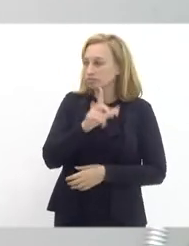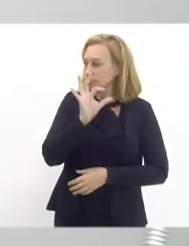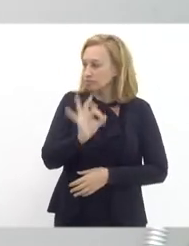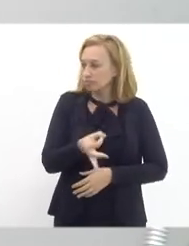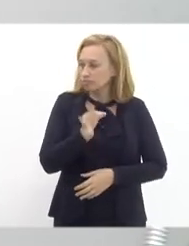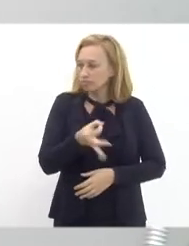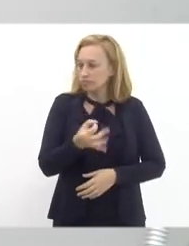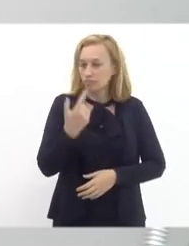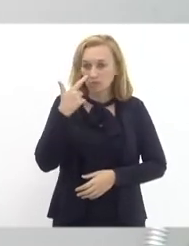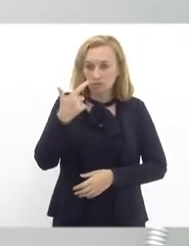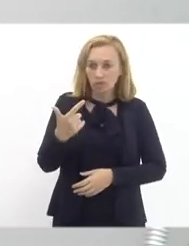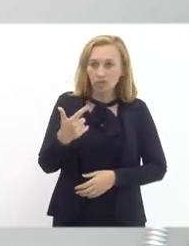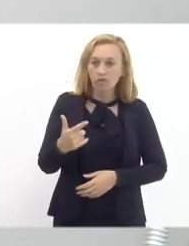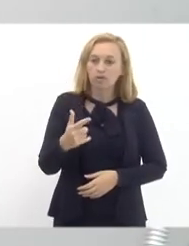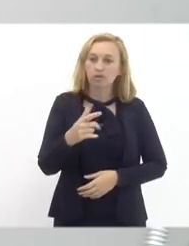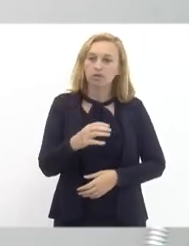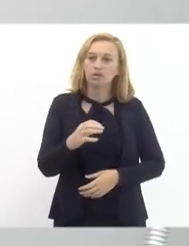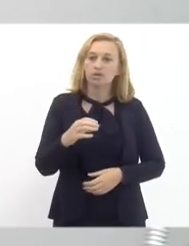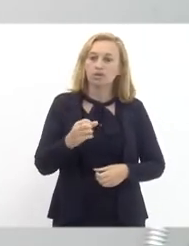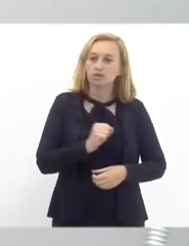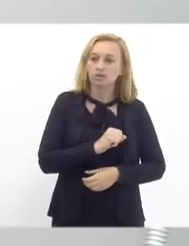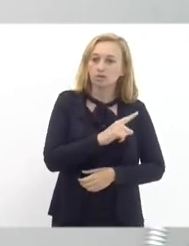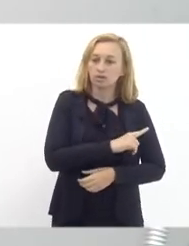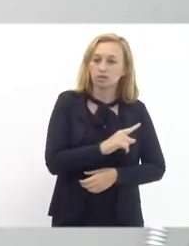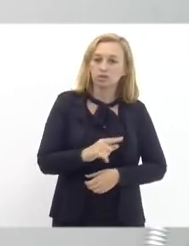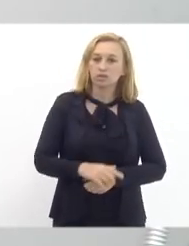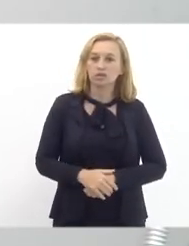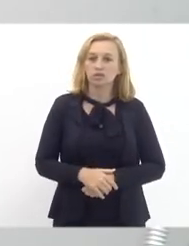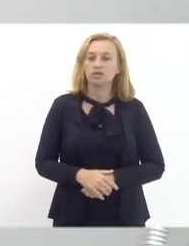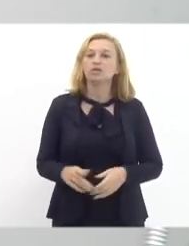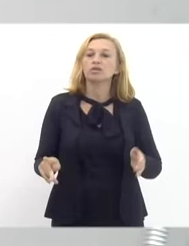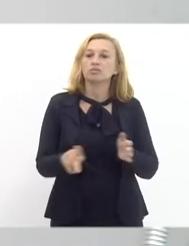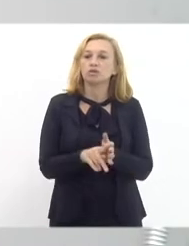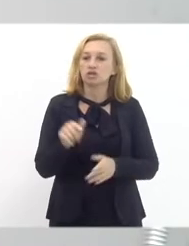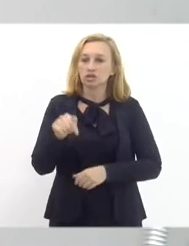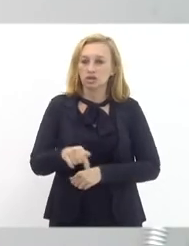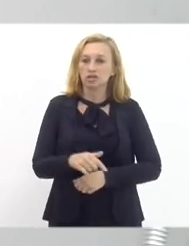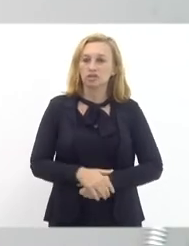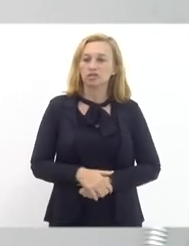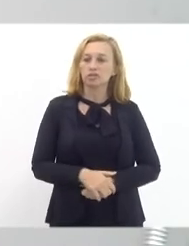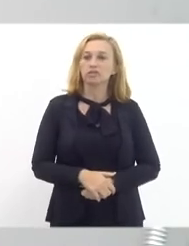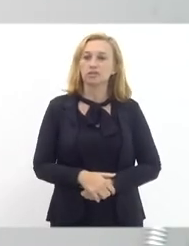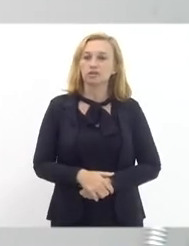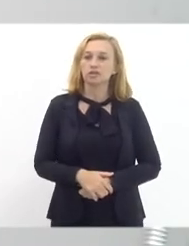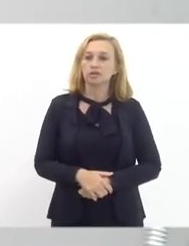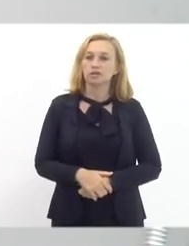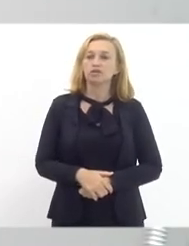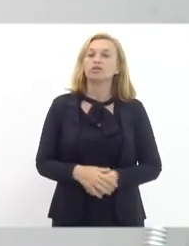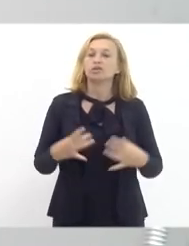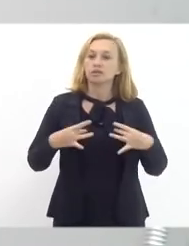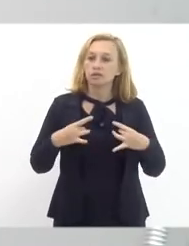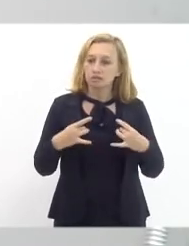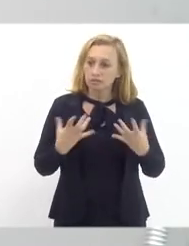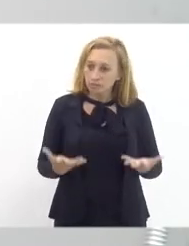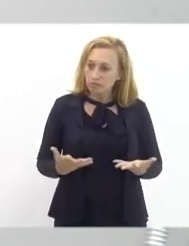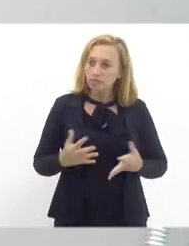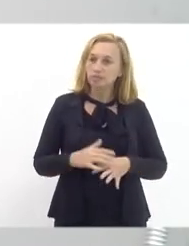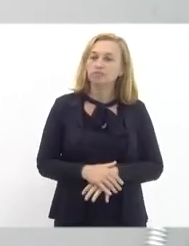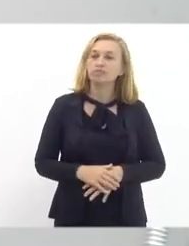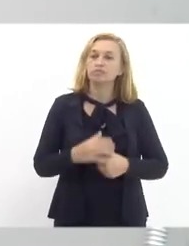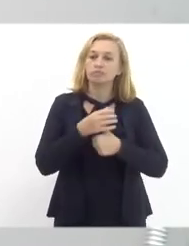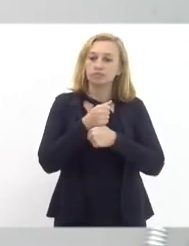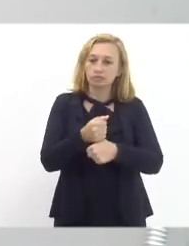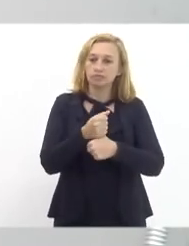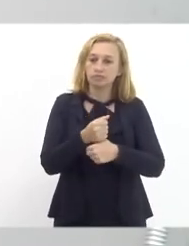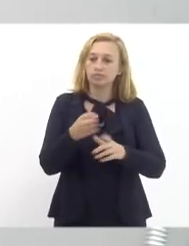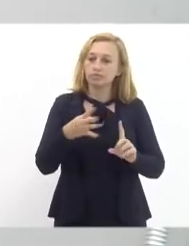claramente prever para São Gonçalo através desse projeto aqui. Coloco toda a expertise que eu tenho de pró-reitor de